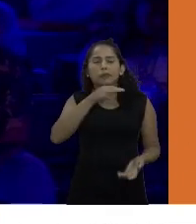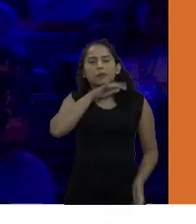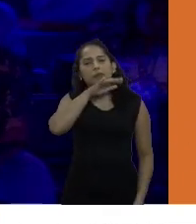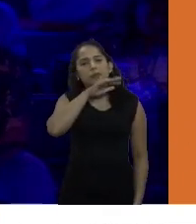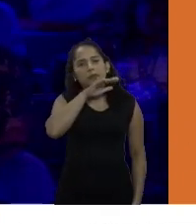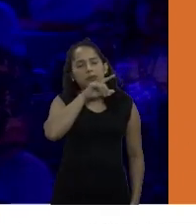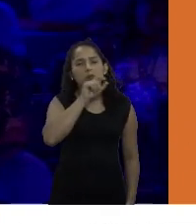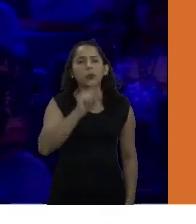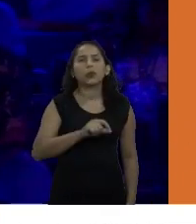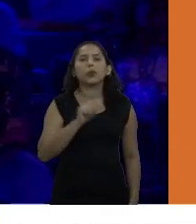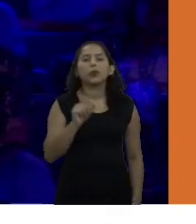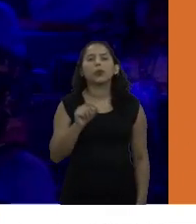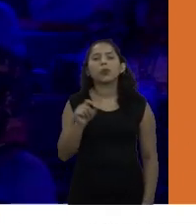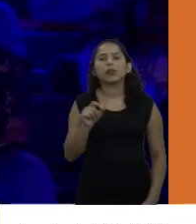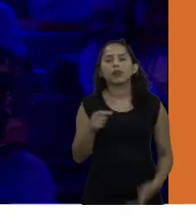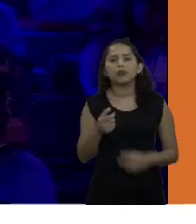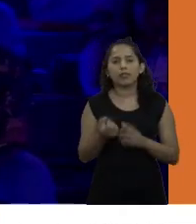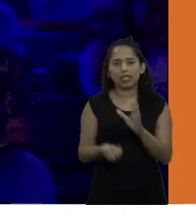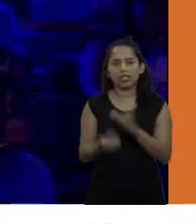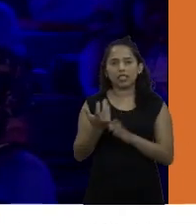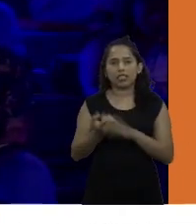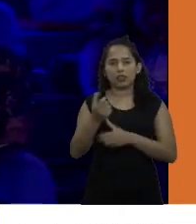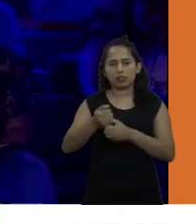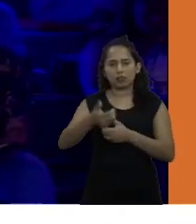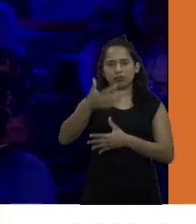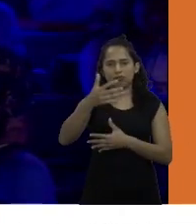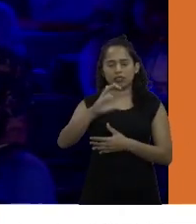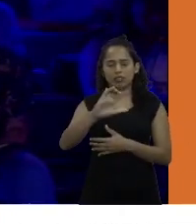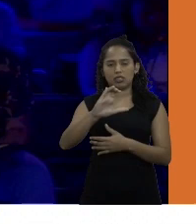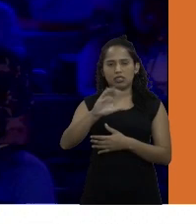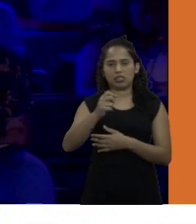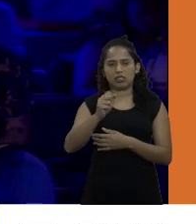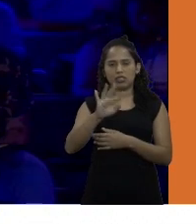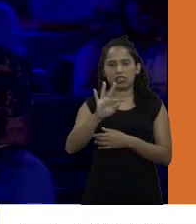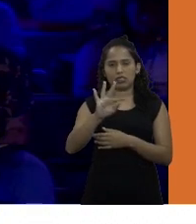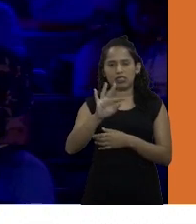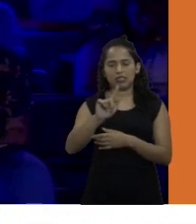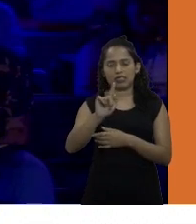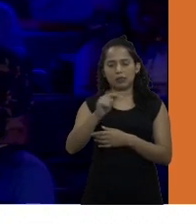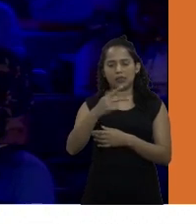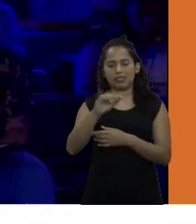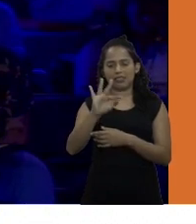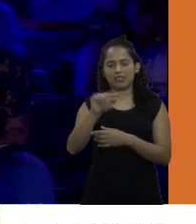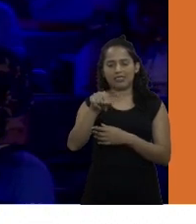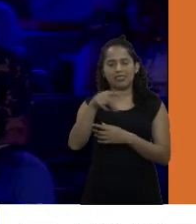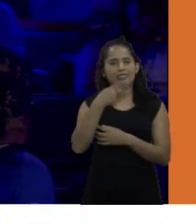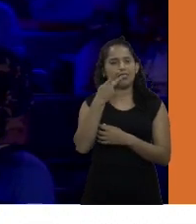né? Ali o fundador do ChatGPT começou a falar sobre uma ideia de que